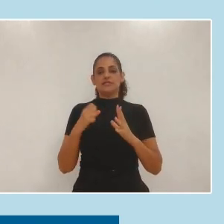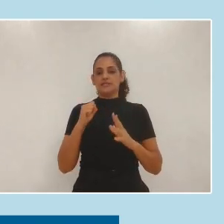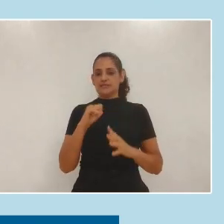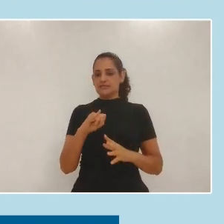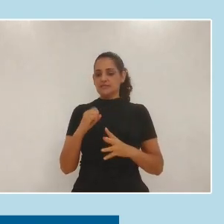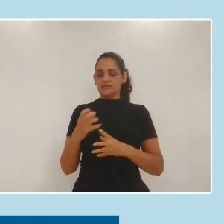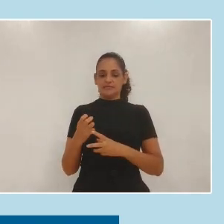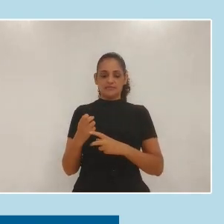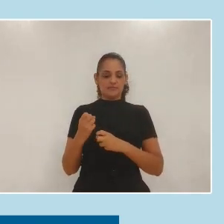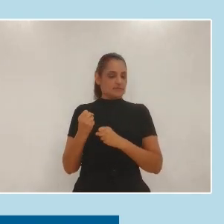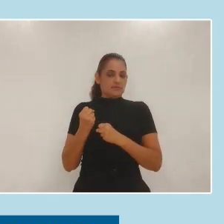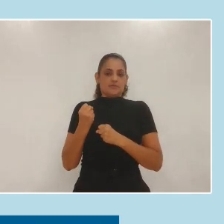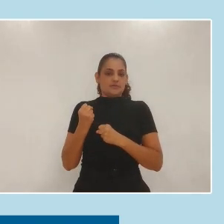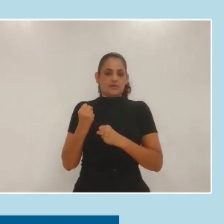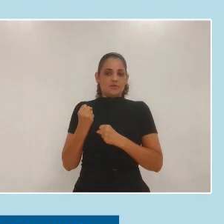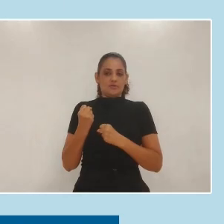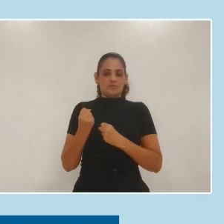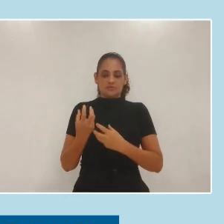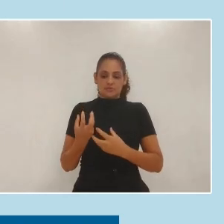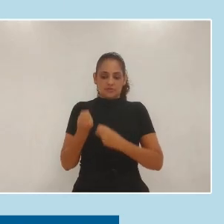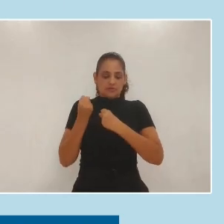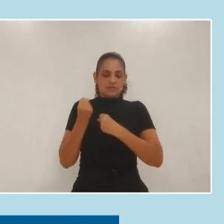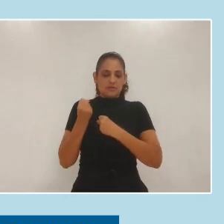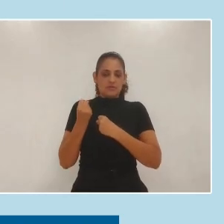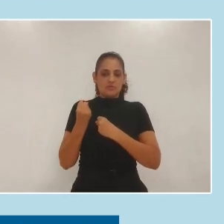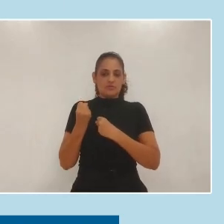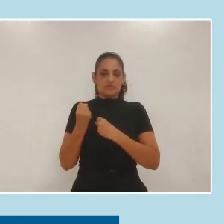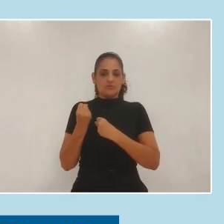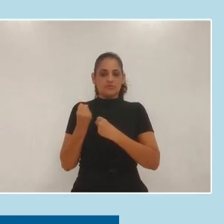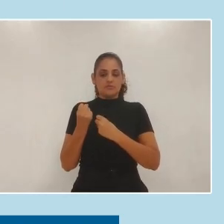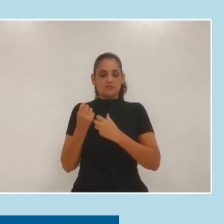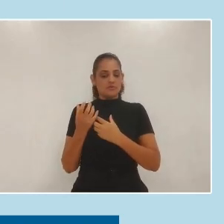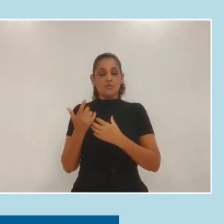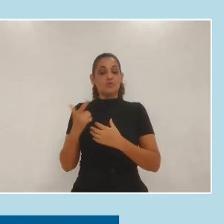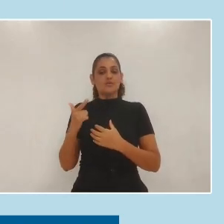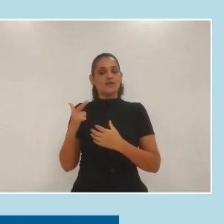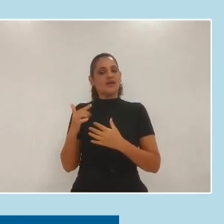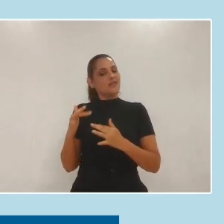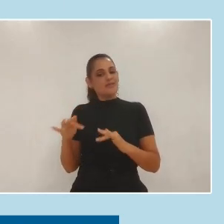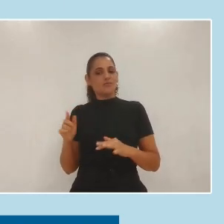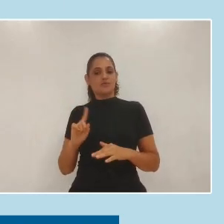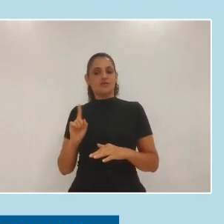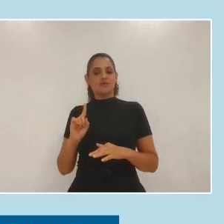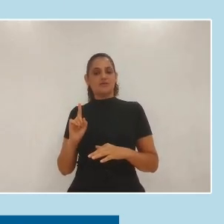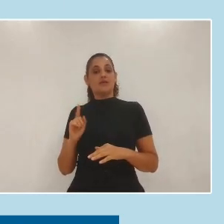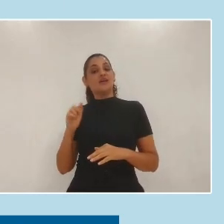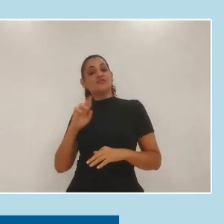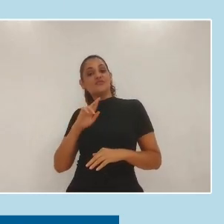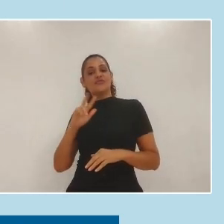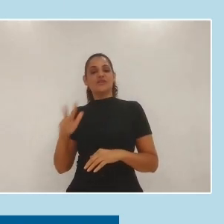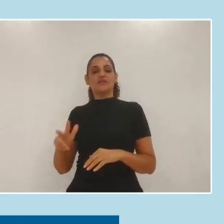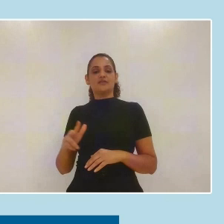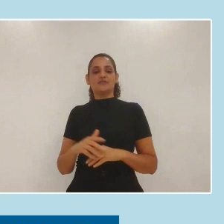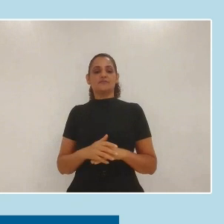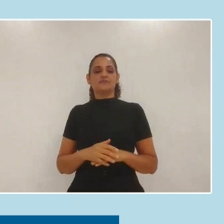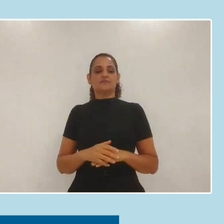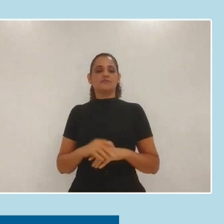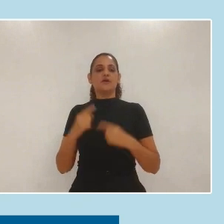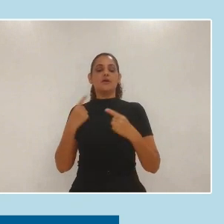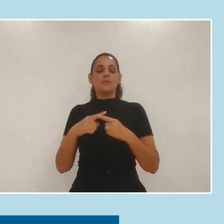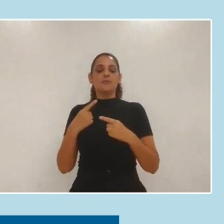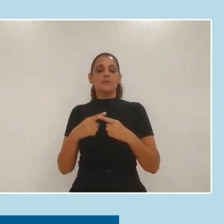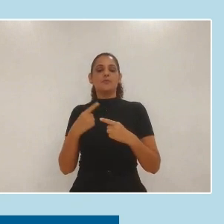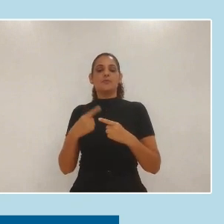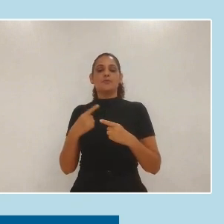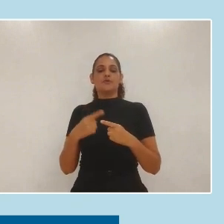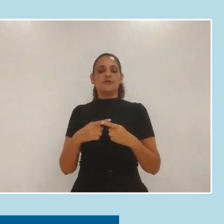Bingo. Não é fibromialgia. Porque fibromialgia é uma dor crônica que não passa. É